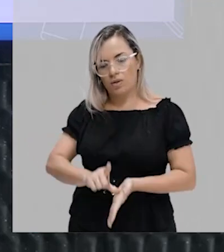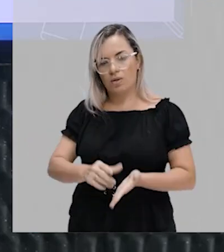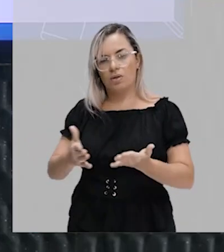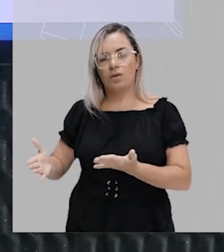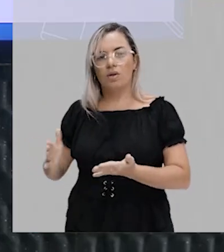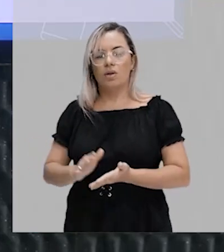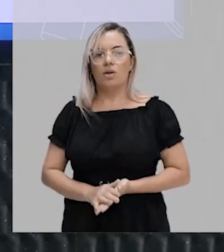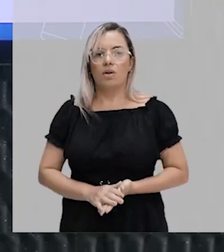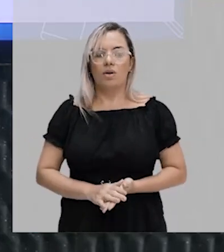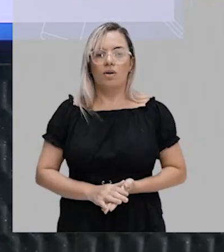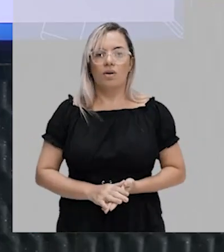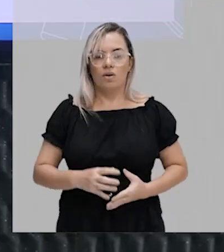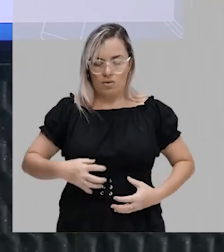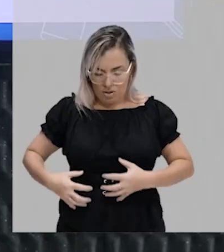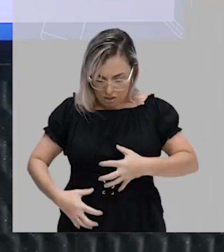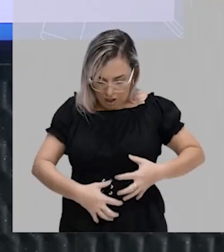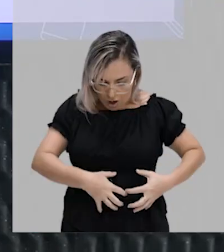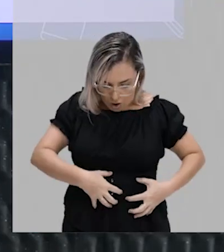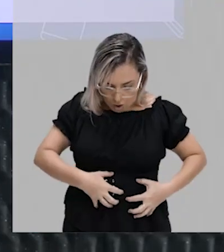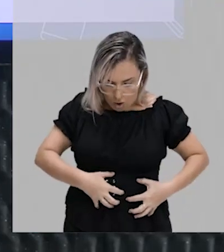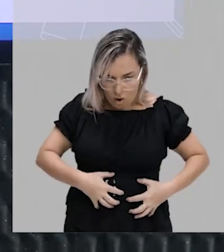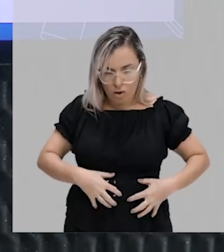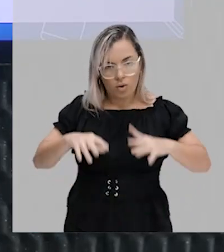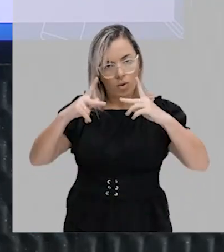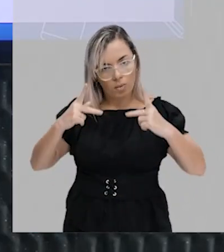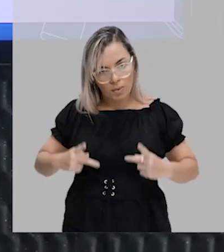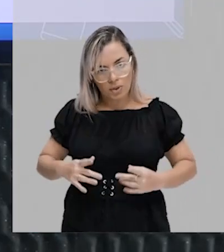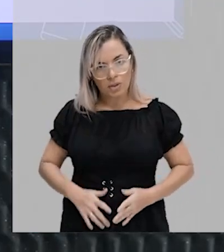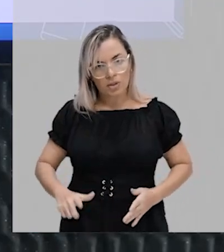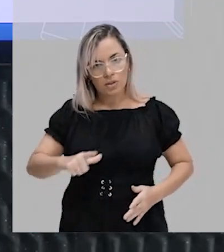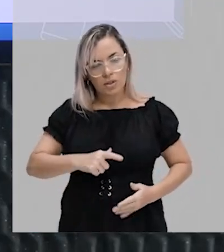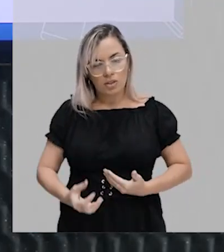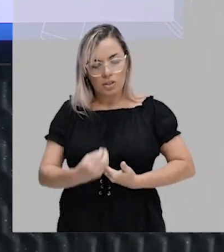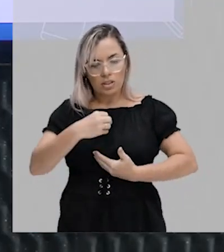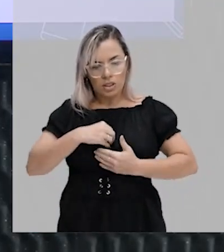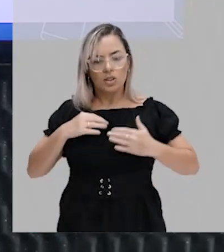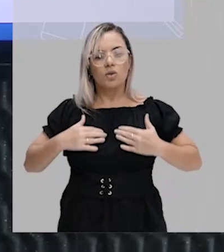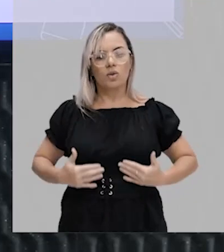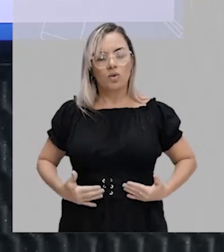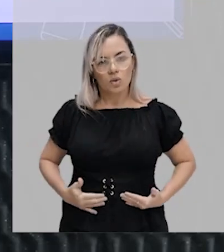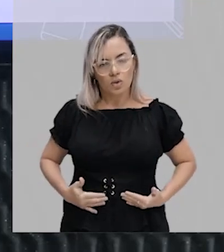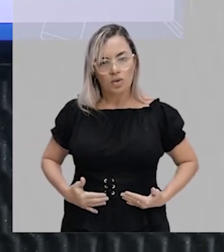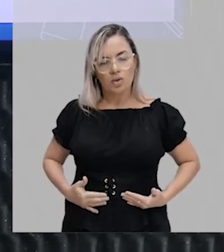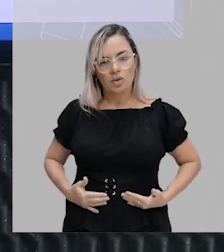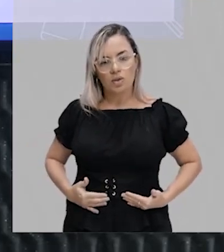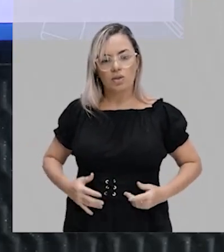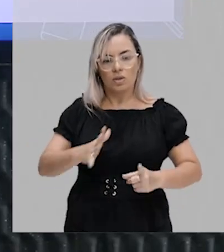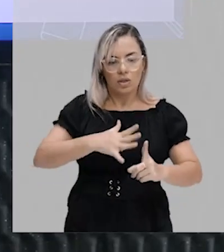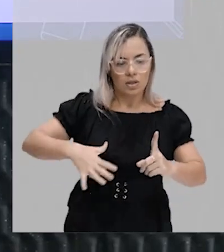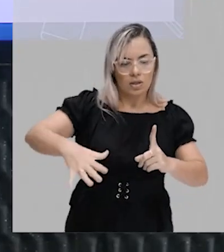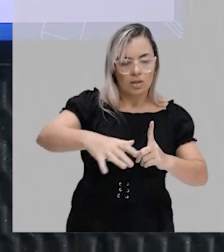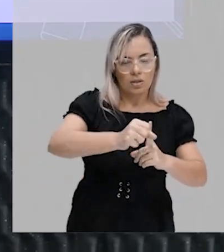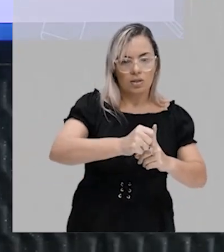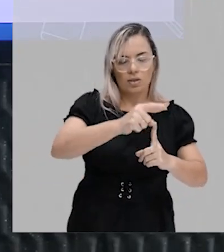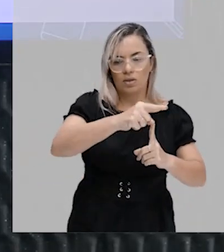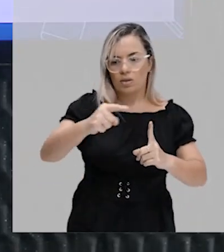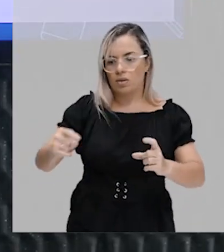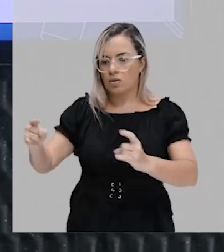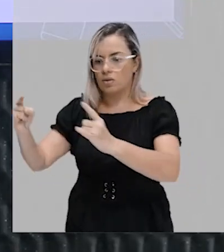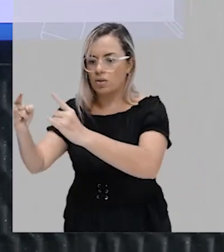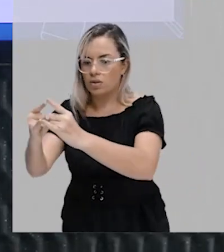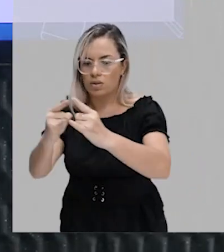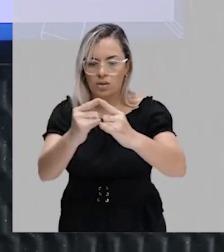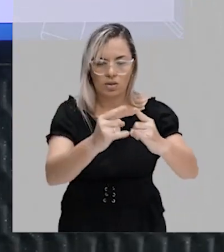Então, assim como cada órgão tem sua função na sociedade, cada parte da sociedade também tem sua função. A família tem a